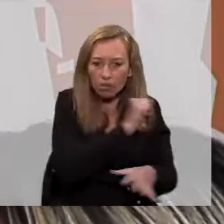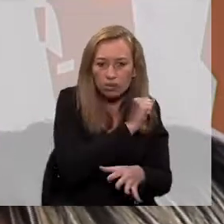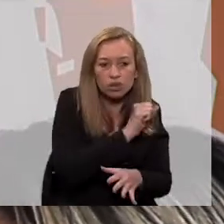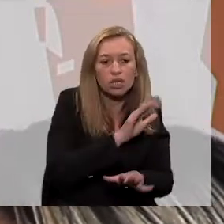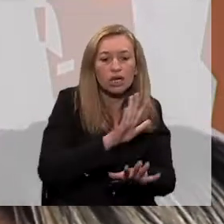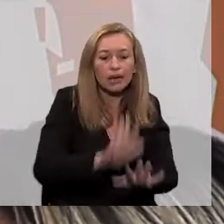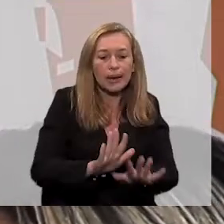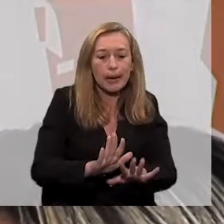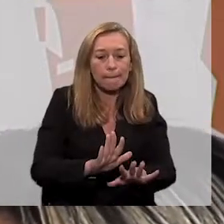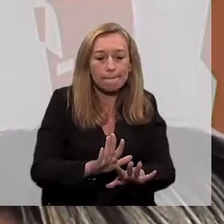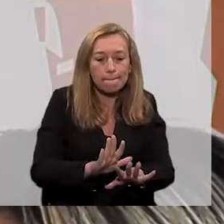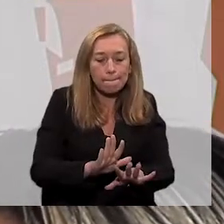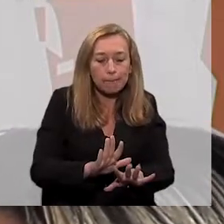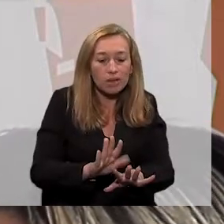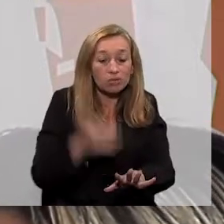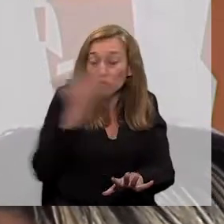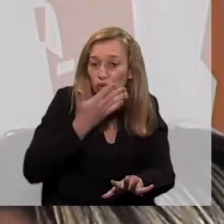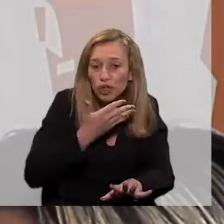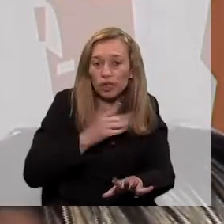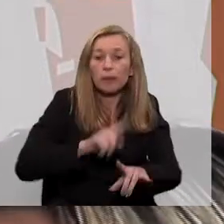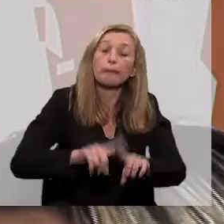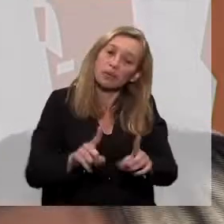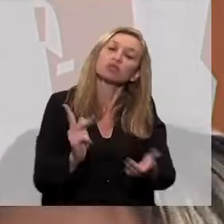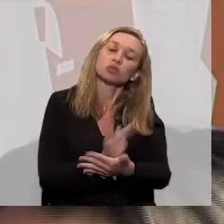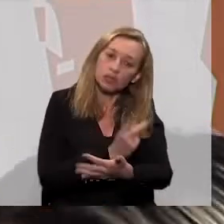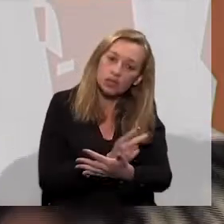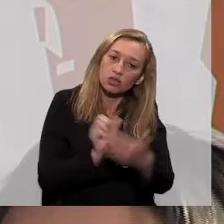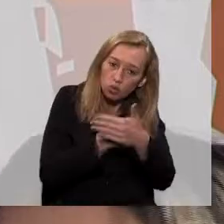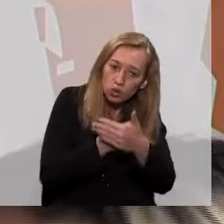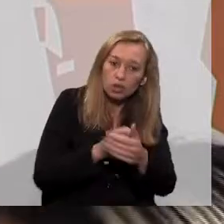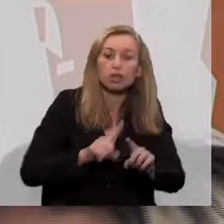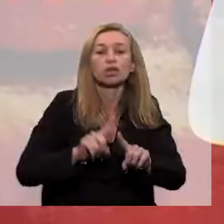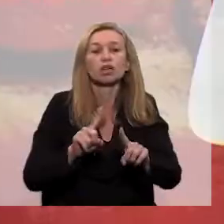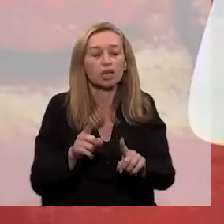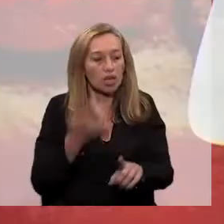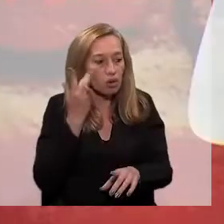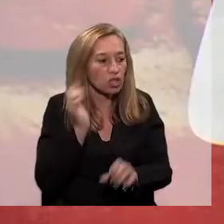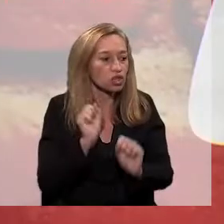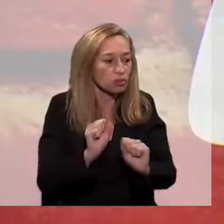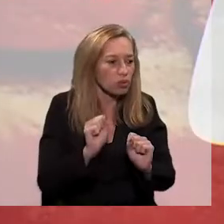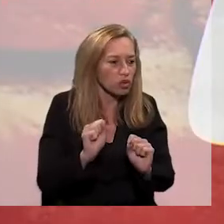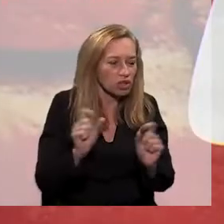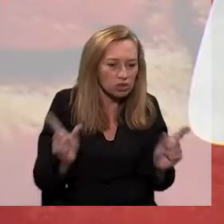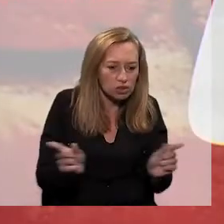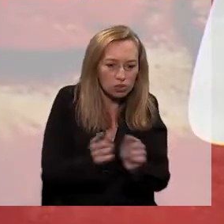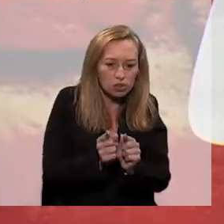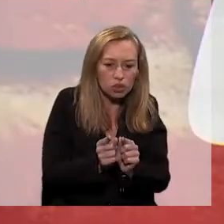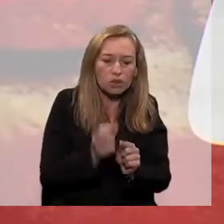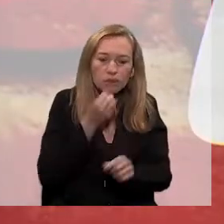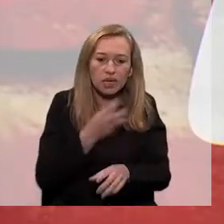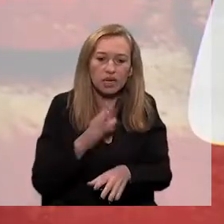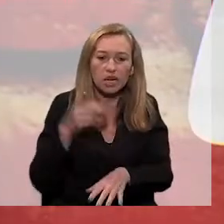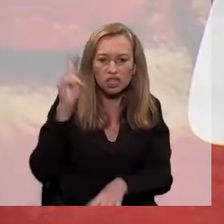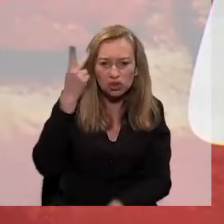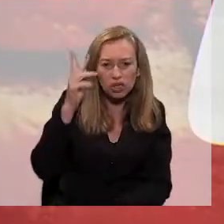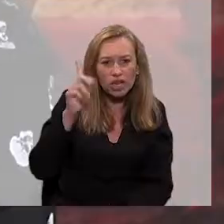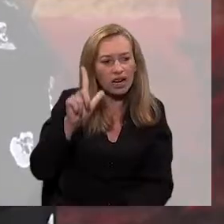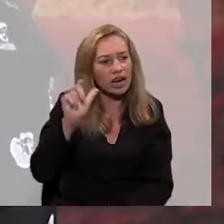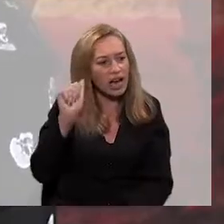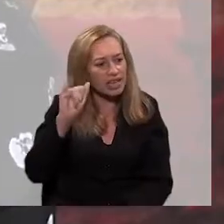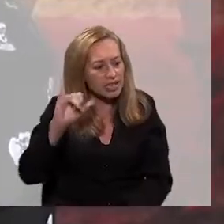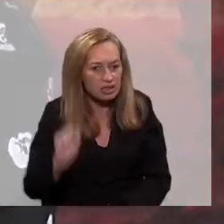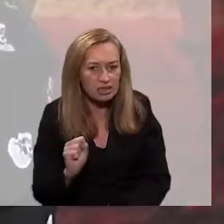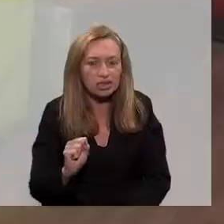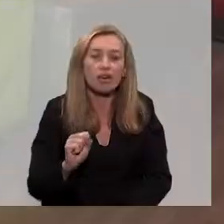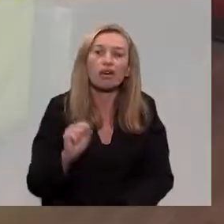tão rápido, não se via, mas acontecia. Eu acho que quem pode exemplificar bem pra gente essa história é a Laís,